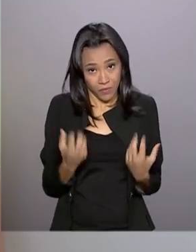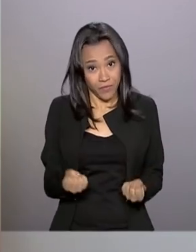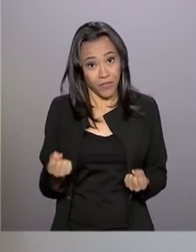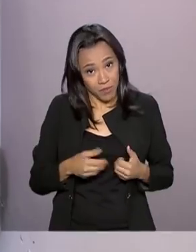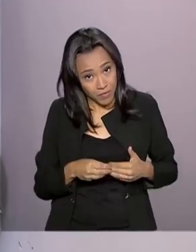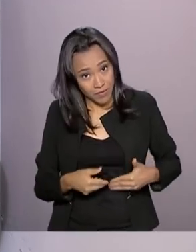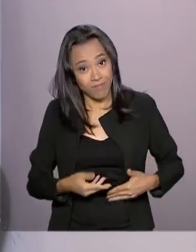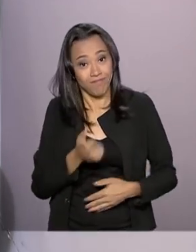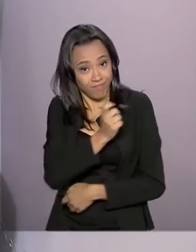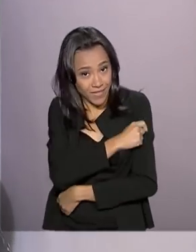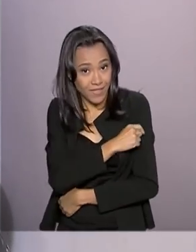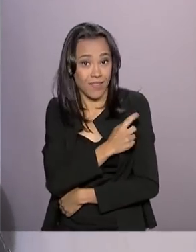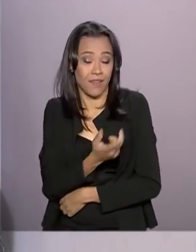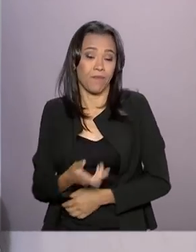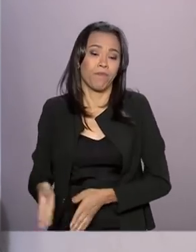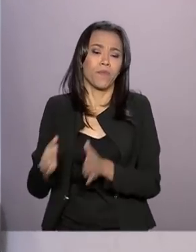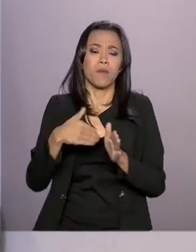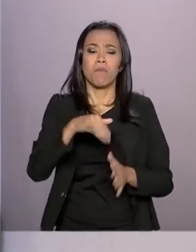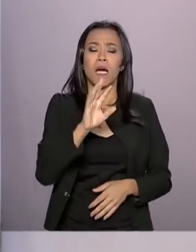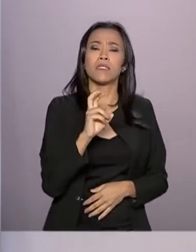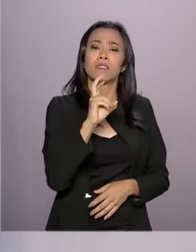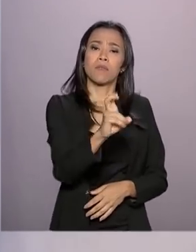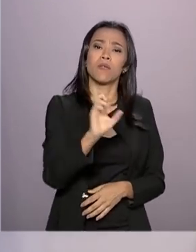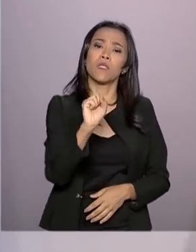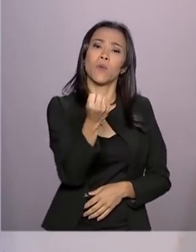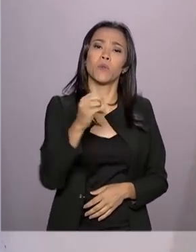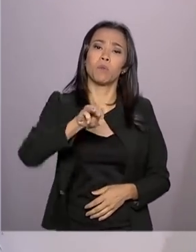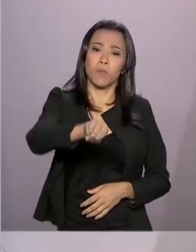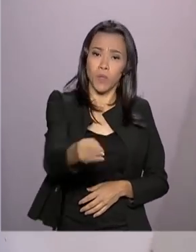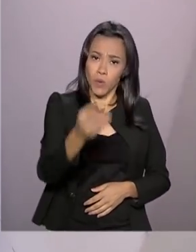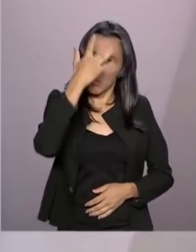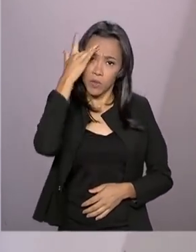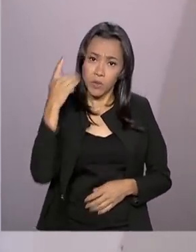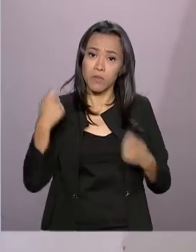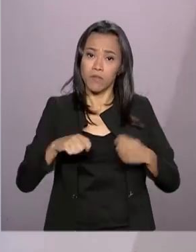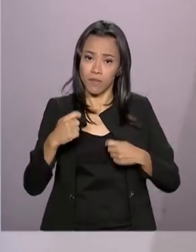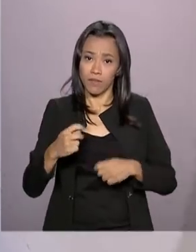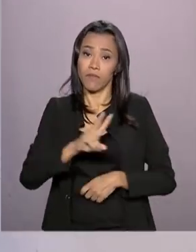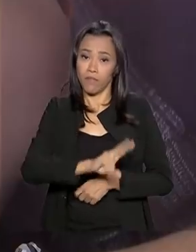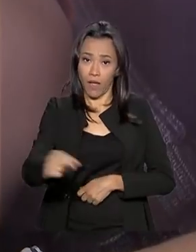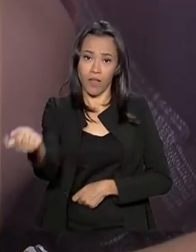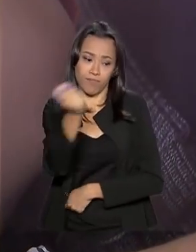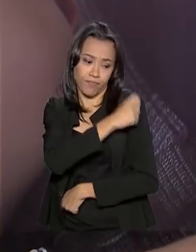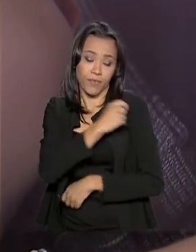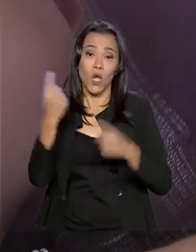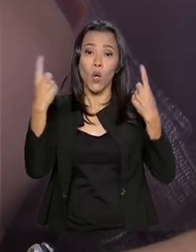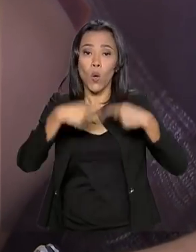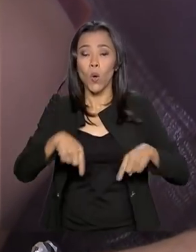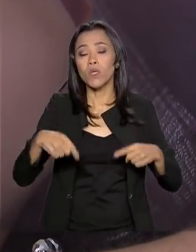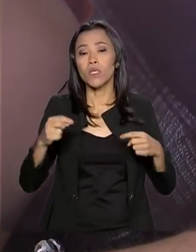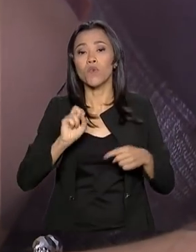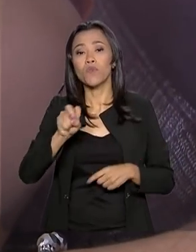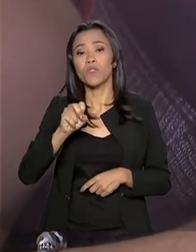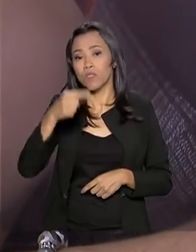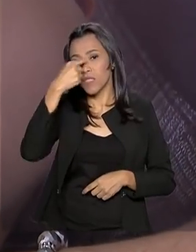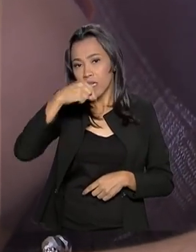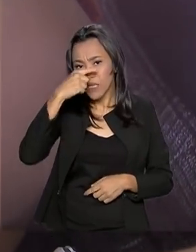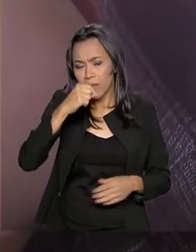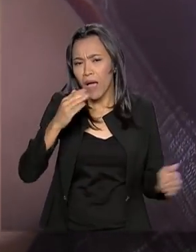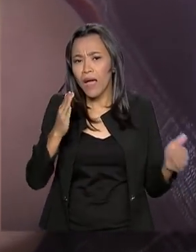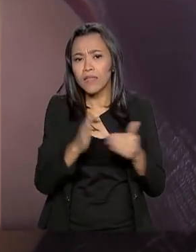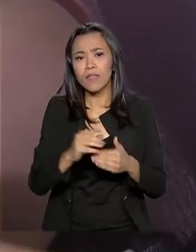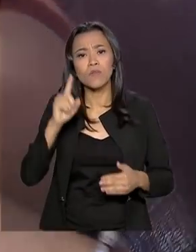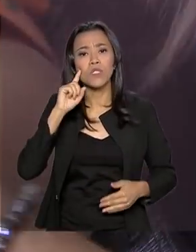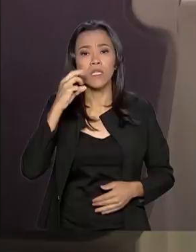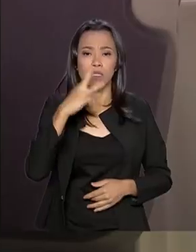vacinar. Mais de 58 milhões de pessoas devem ser imunizadas contra o vírus da gripe até o dia 31 de maio.